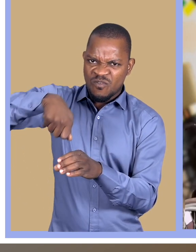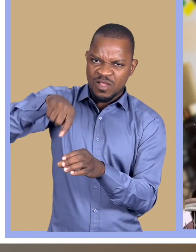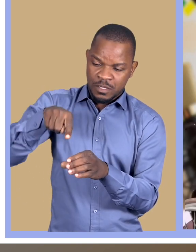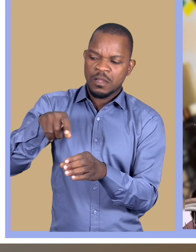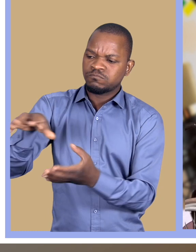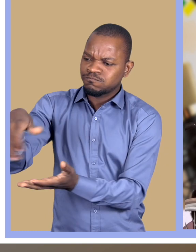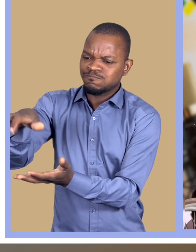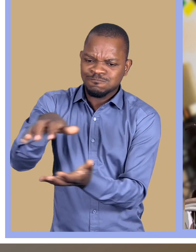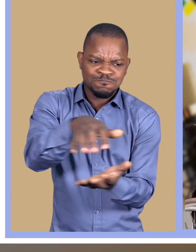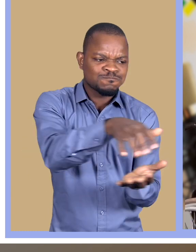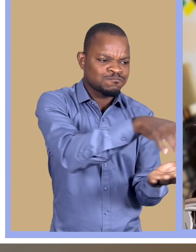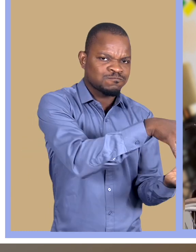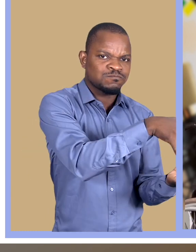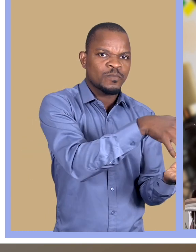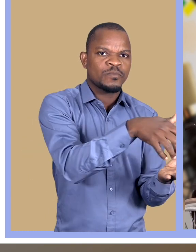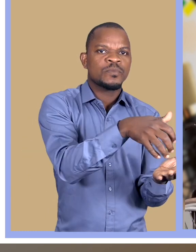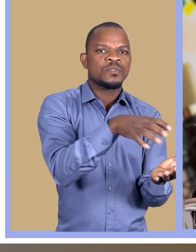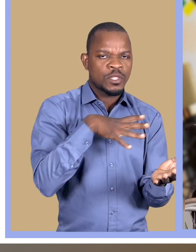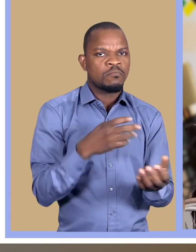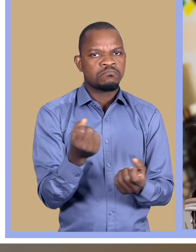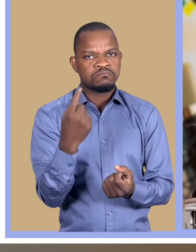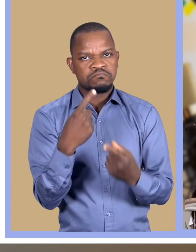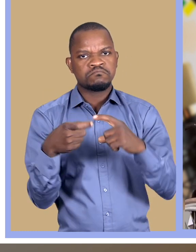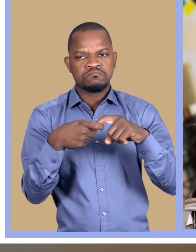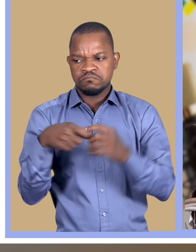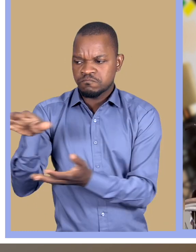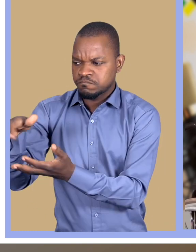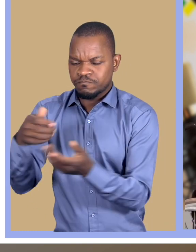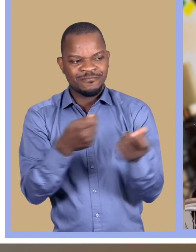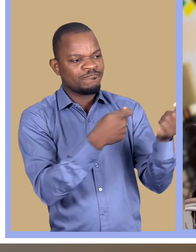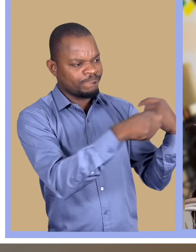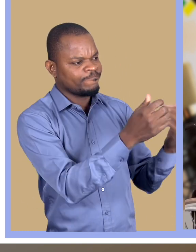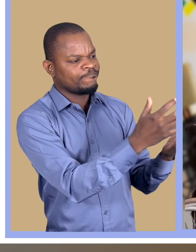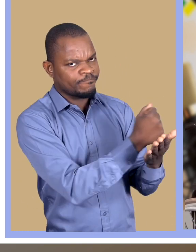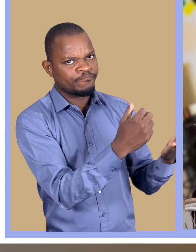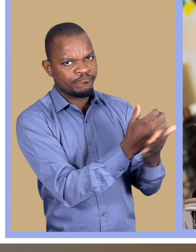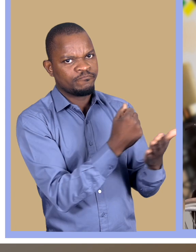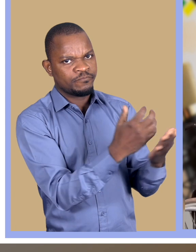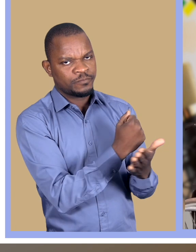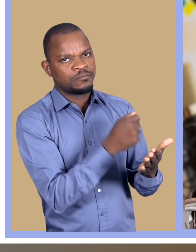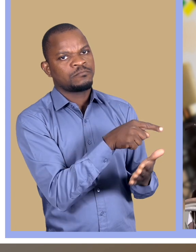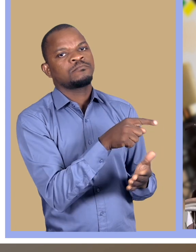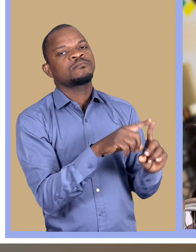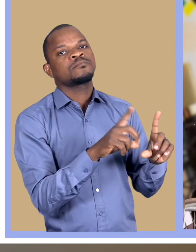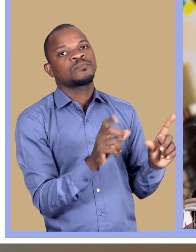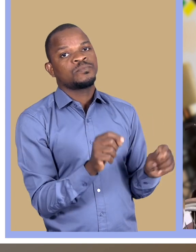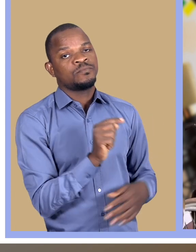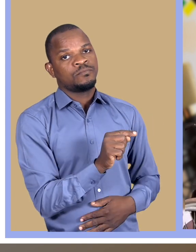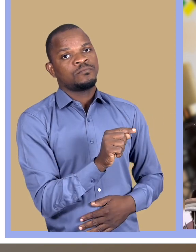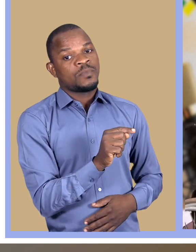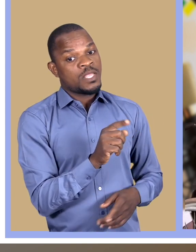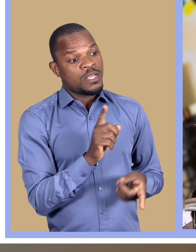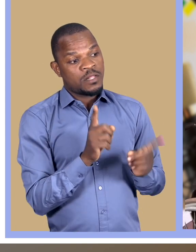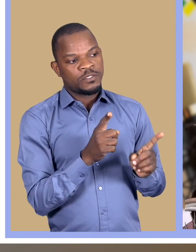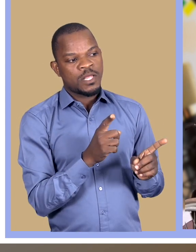recolhidas é renda para familiar, para a família, neste caso. De certa forma, também